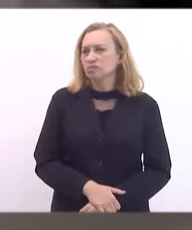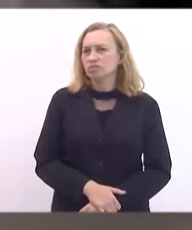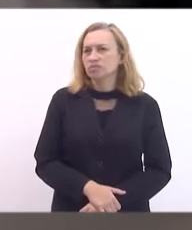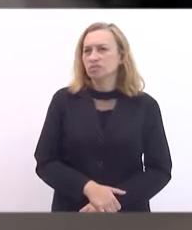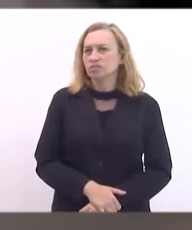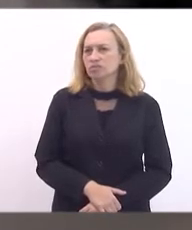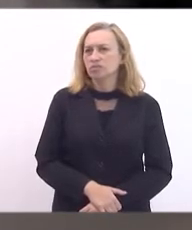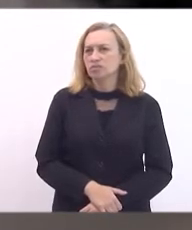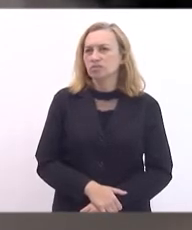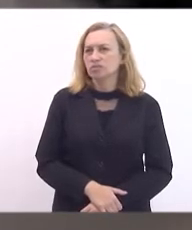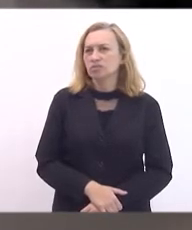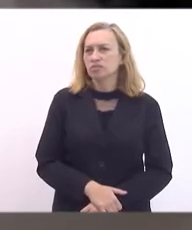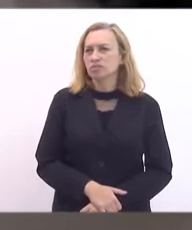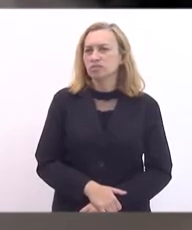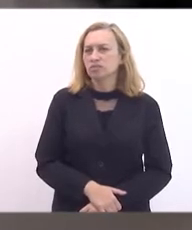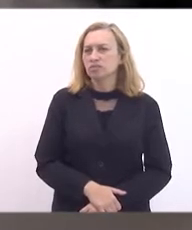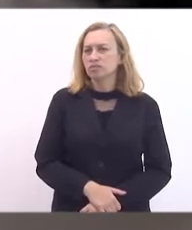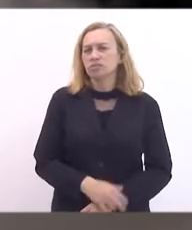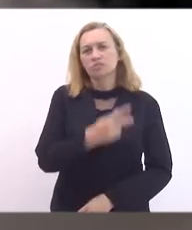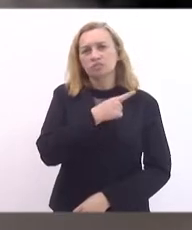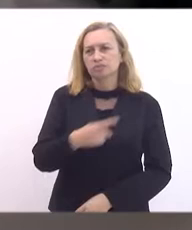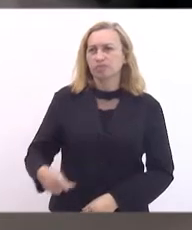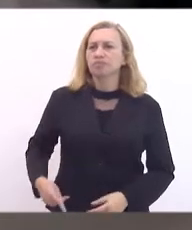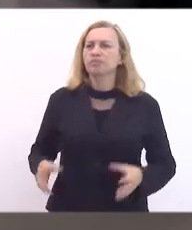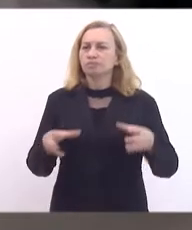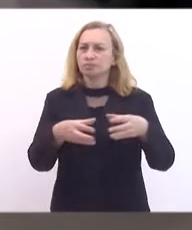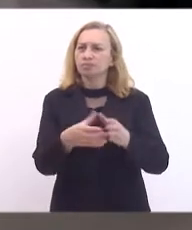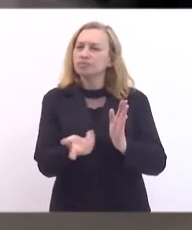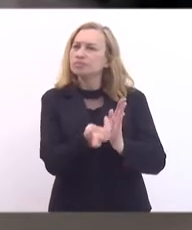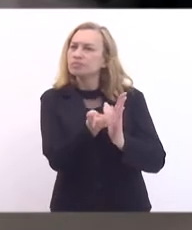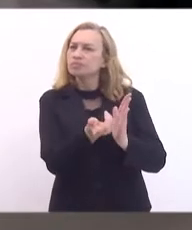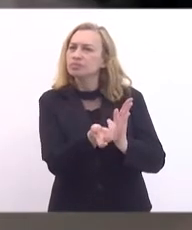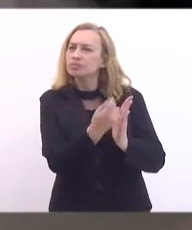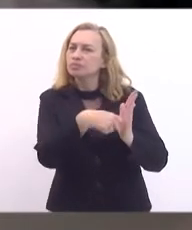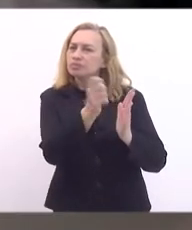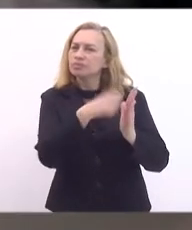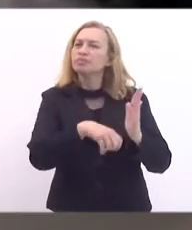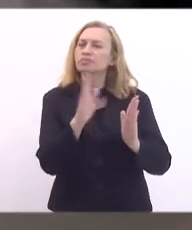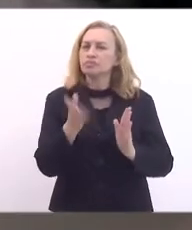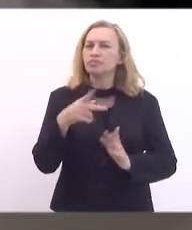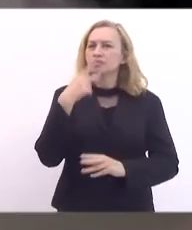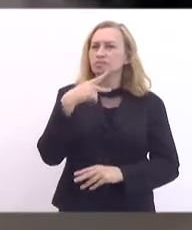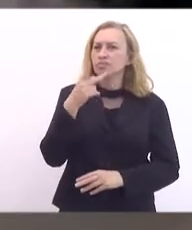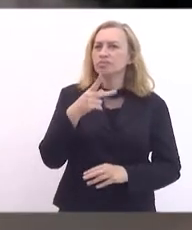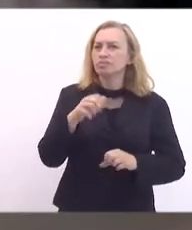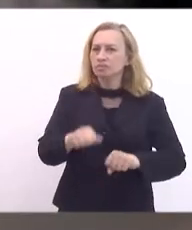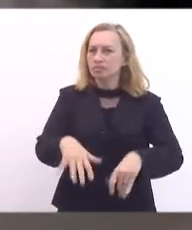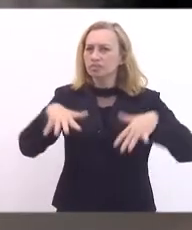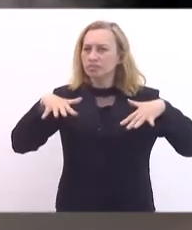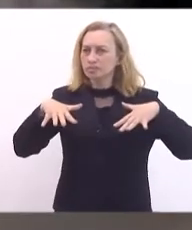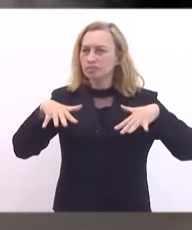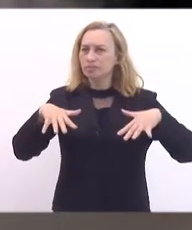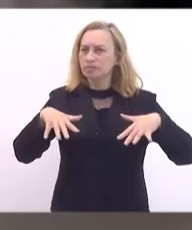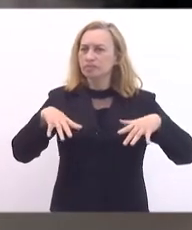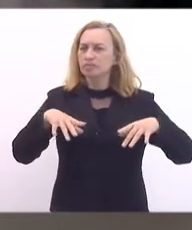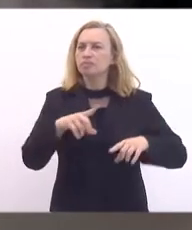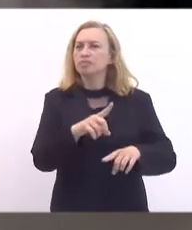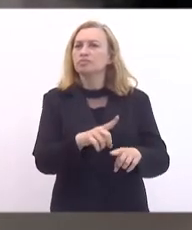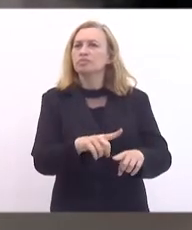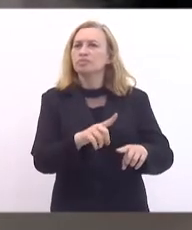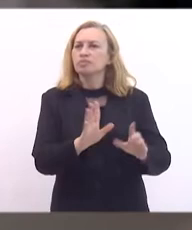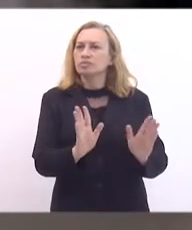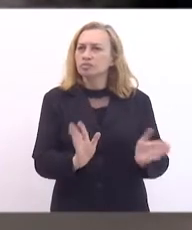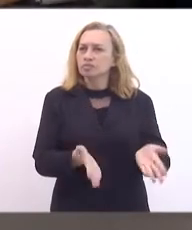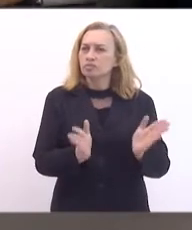só eu como presidente da Comissão a tributação eu levantei as nossas questão em plenário o objeto da